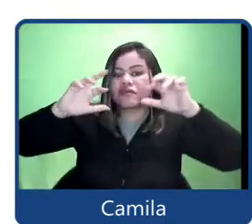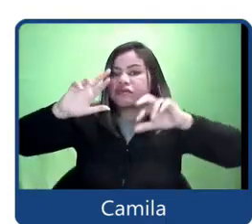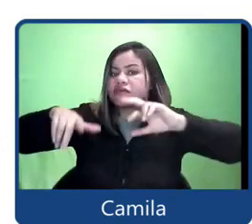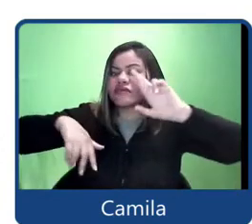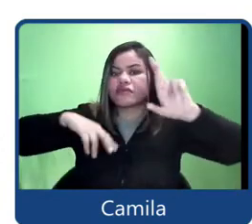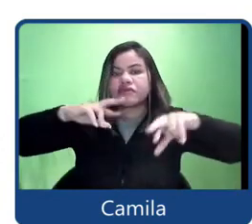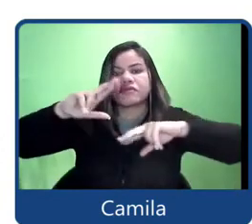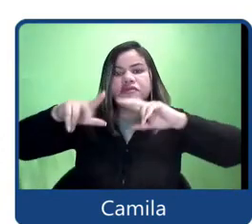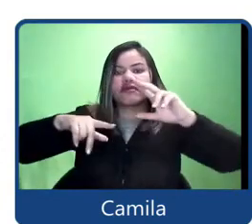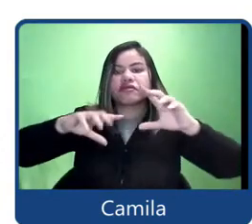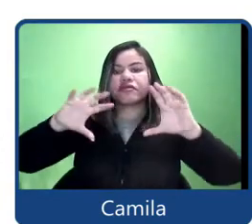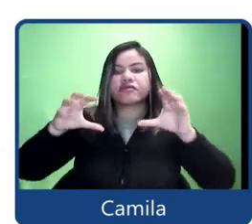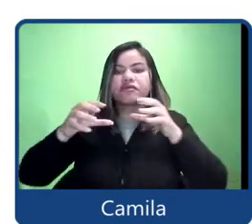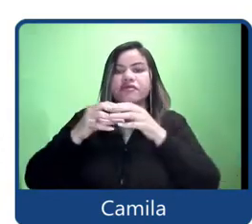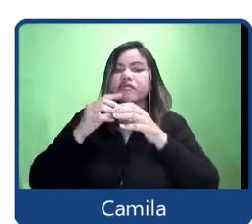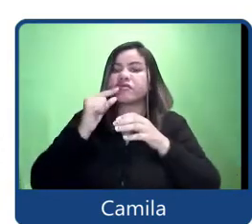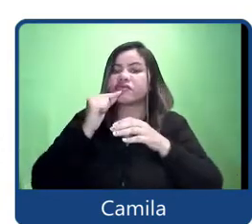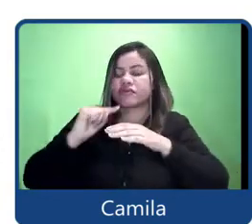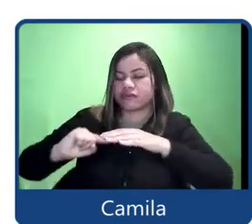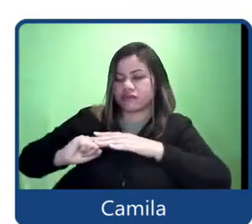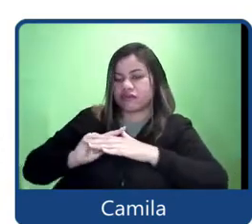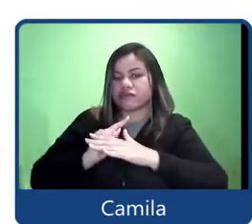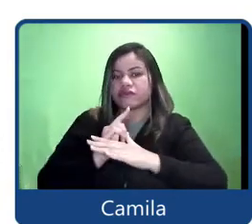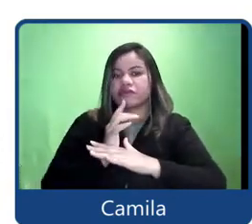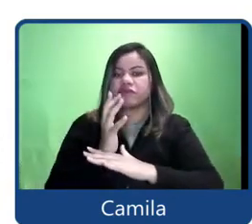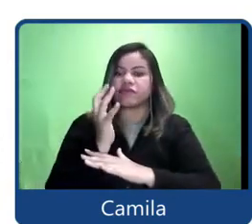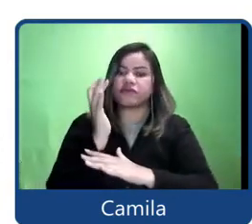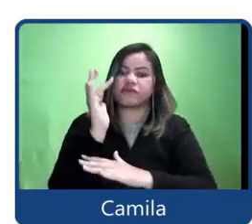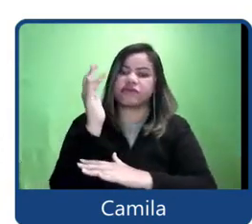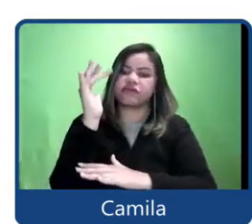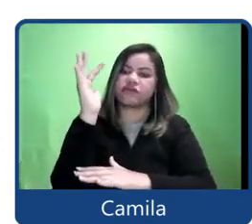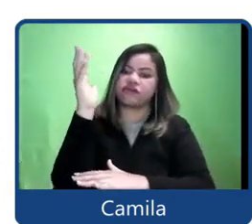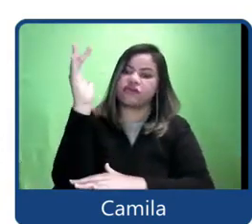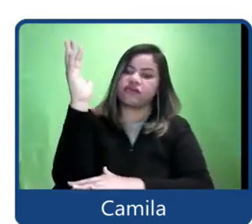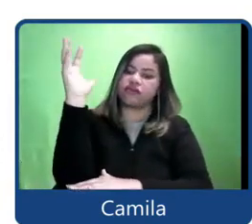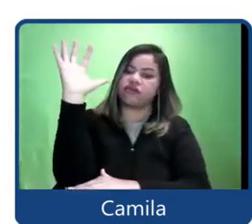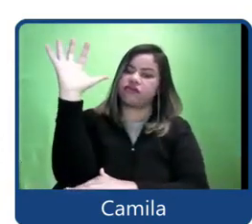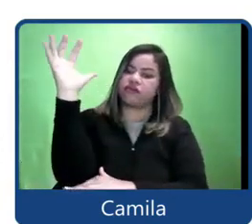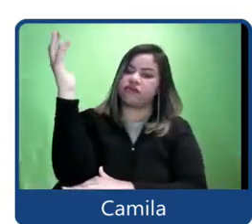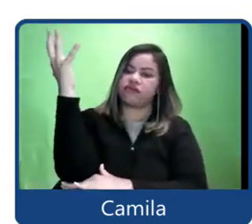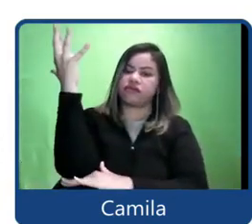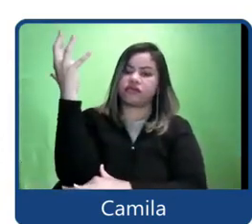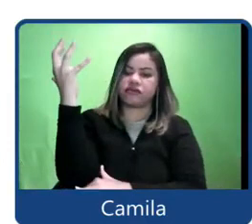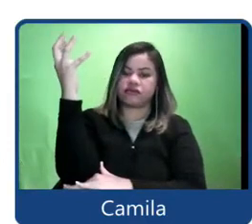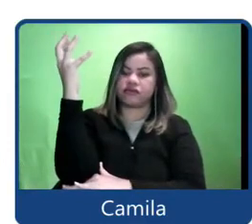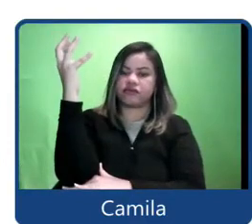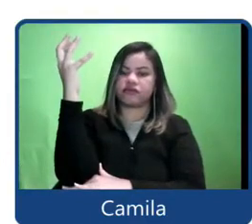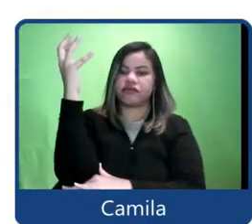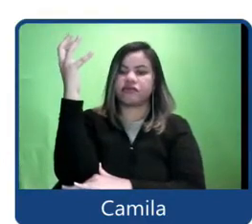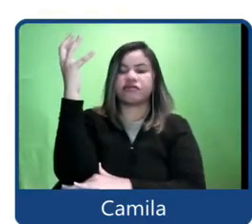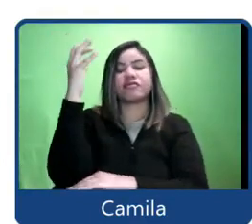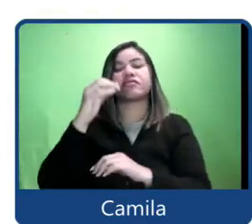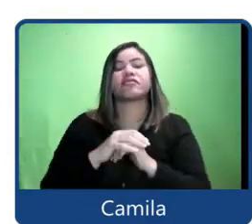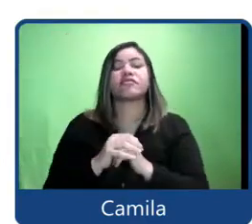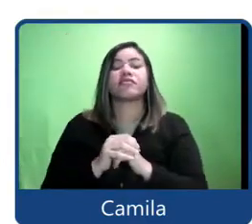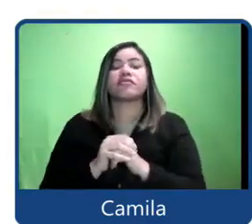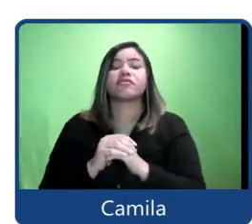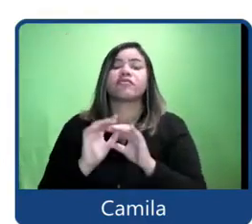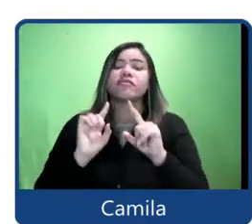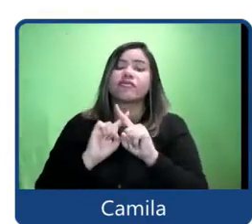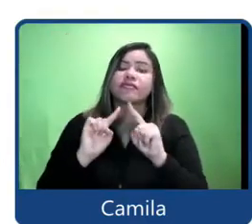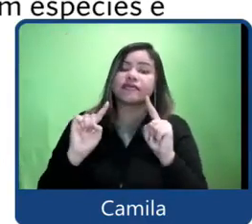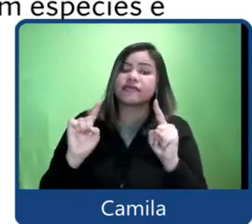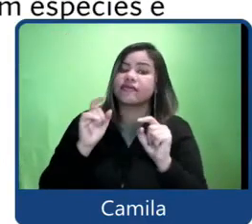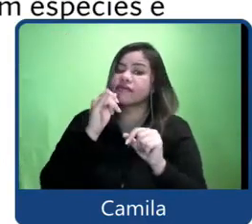o crescimento das plantas. Se esse aumento não for, inicialmente ele pode até levar a um aumento